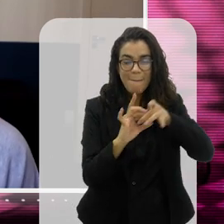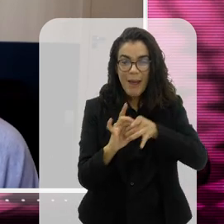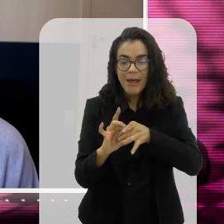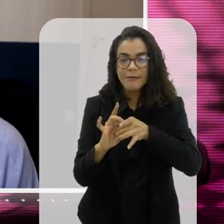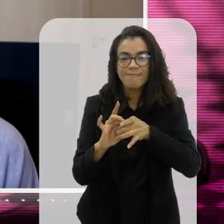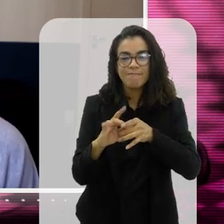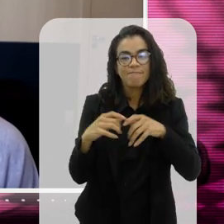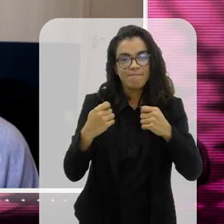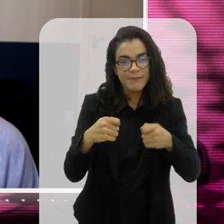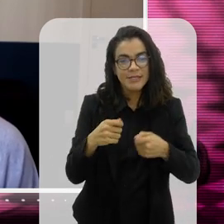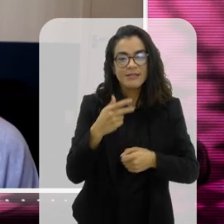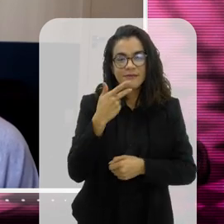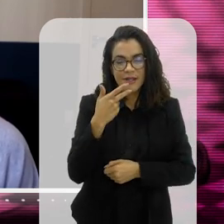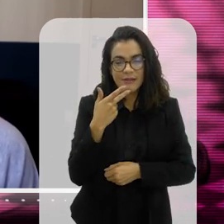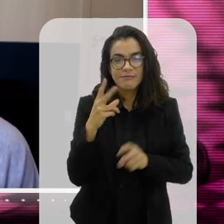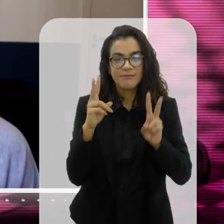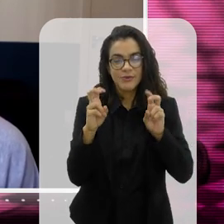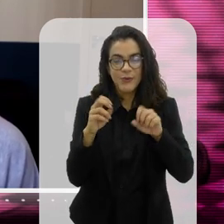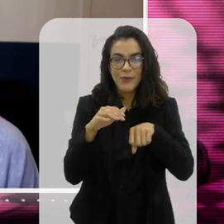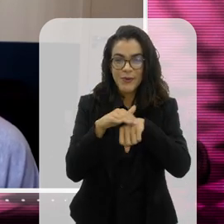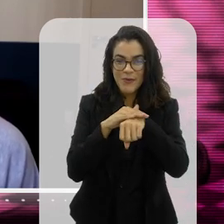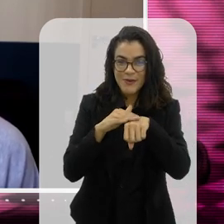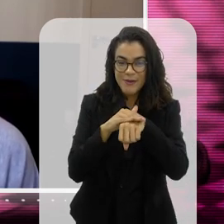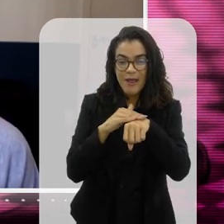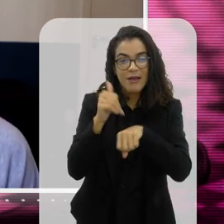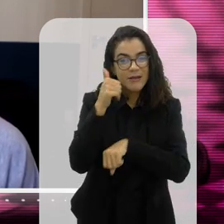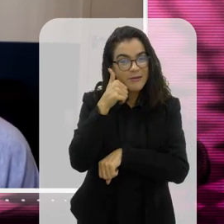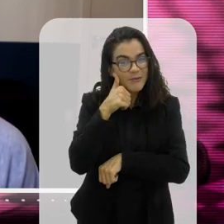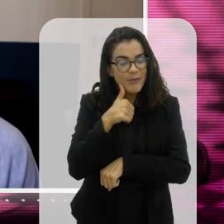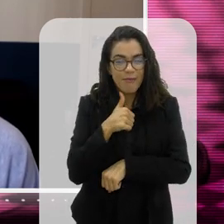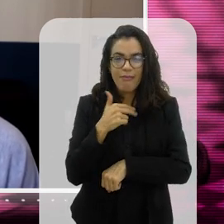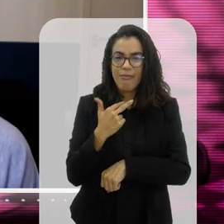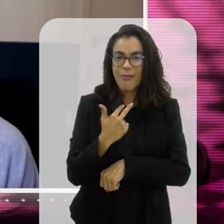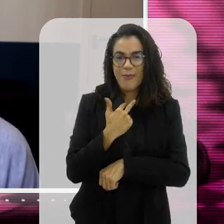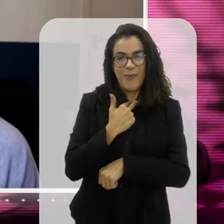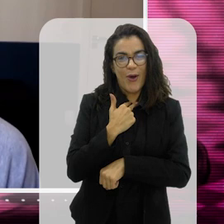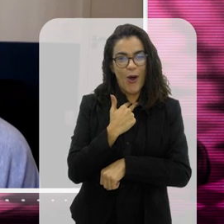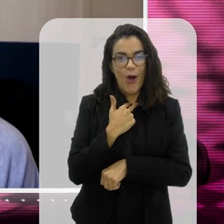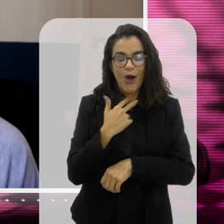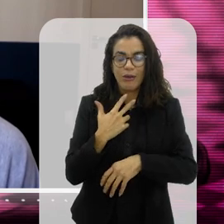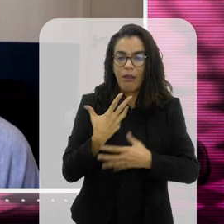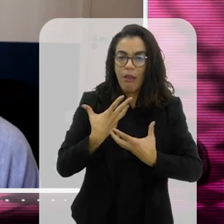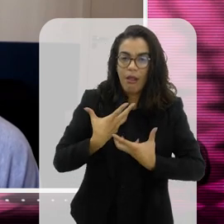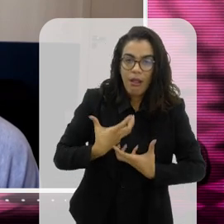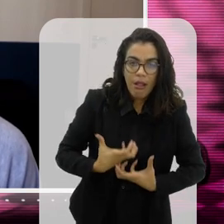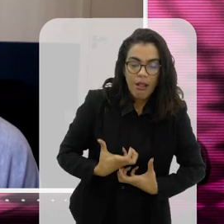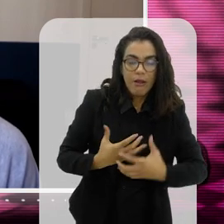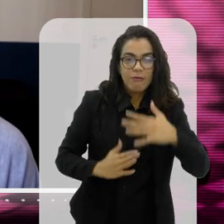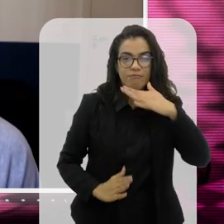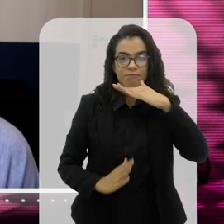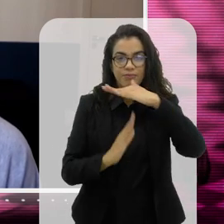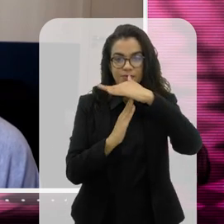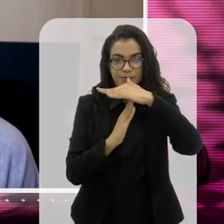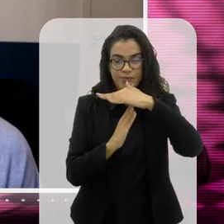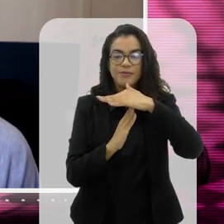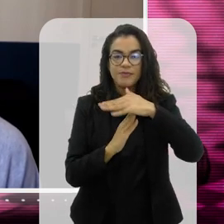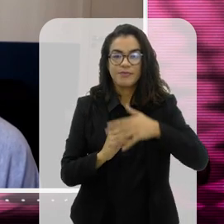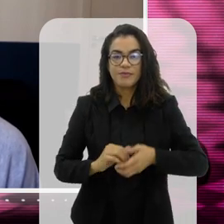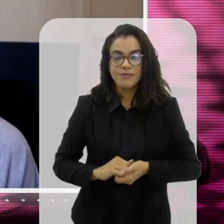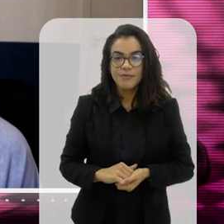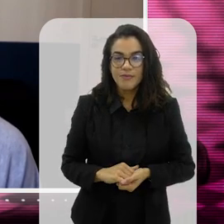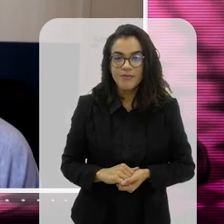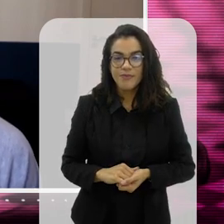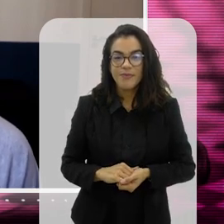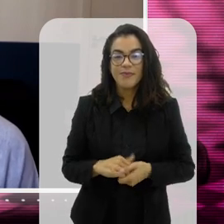e a gente realmente precisa falar, a gente precisa conversar. As mulheres, elas não podem mais ficar tão sobrecarregadas e